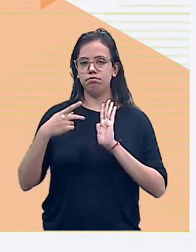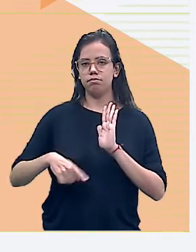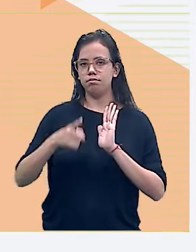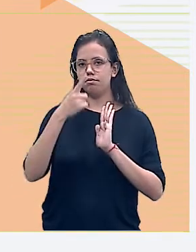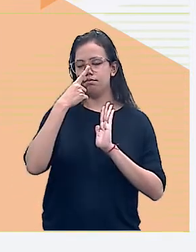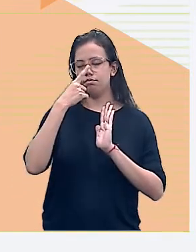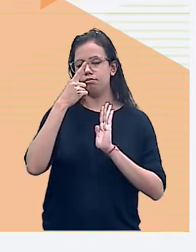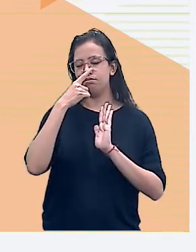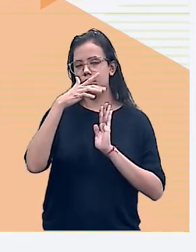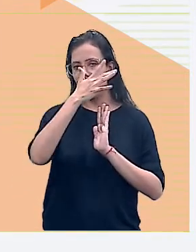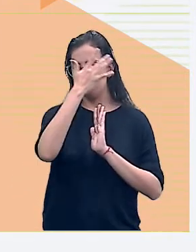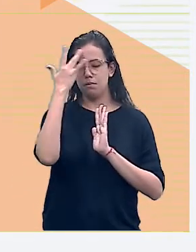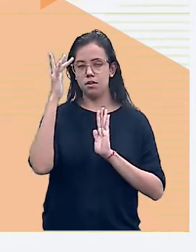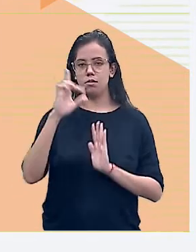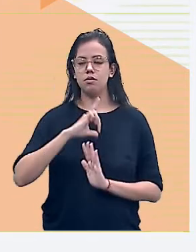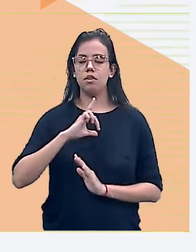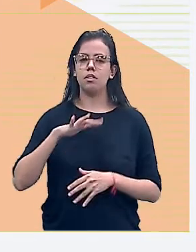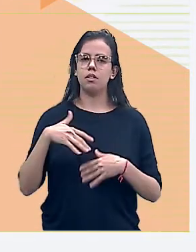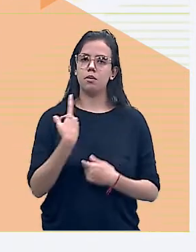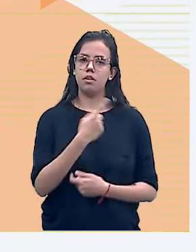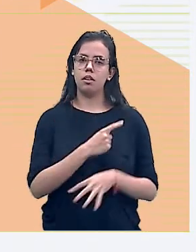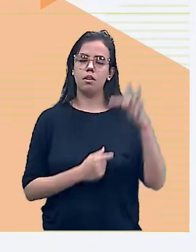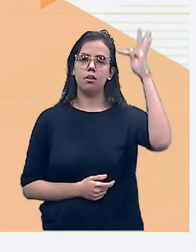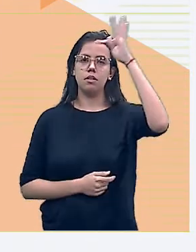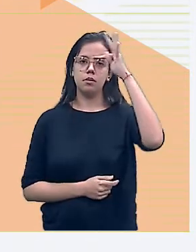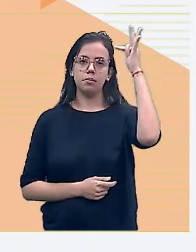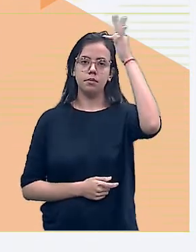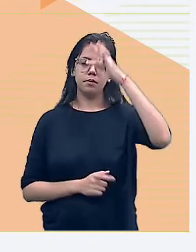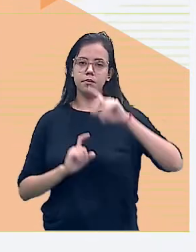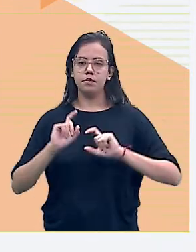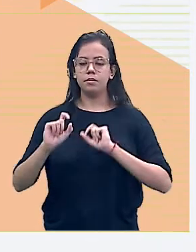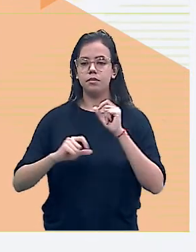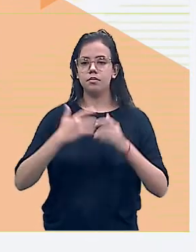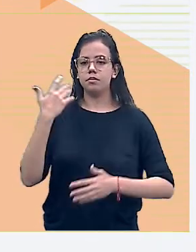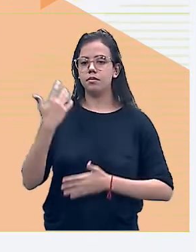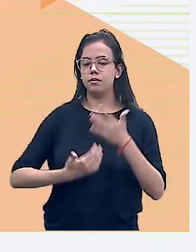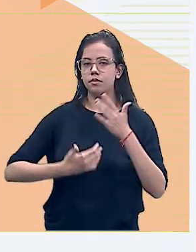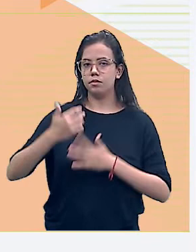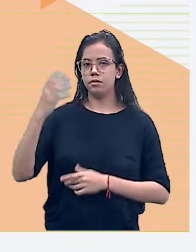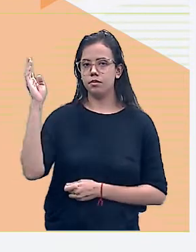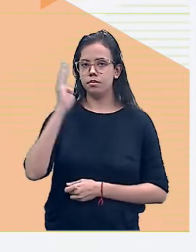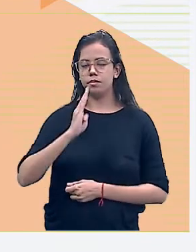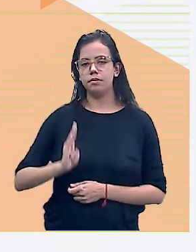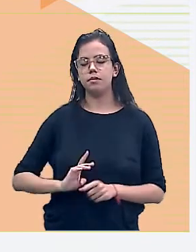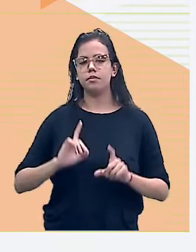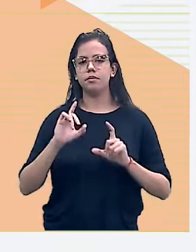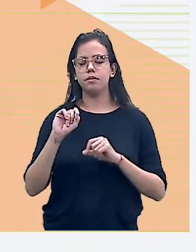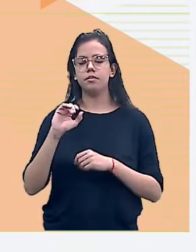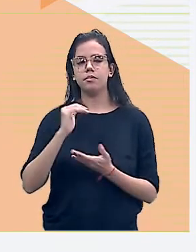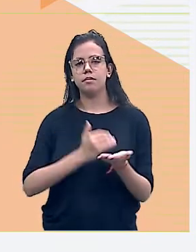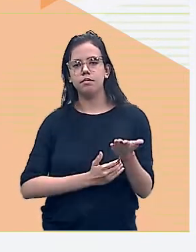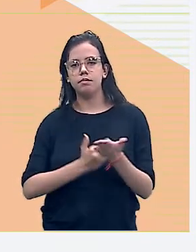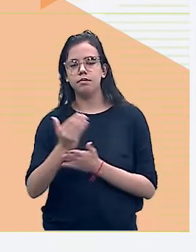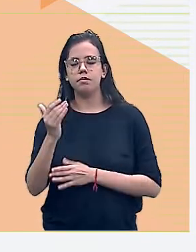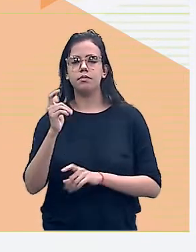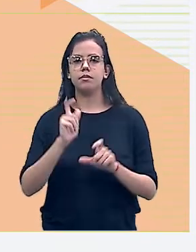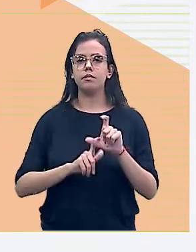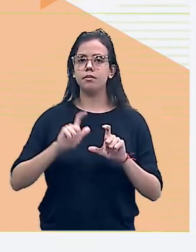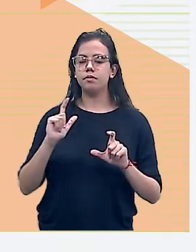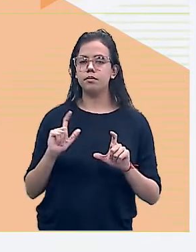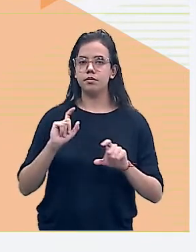têm certo então na teoria dela o que atrapalha o Brasil é que desde a independência